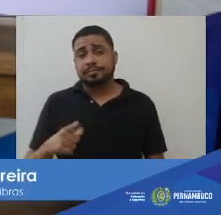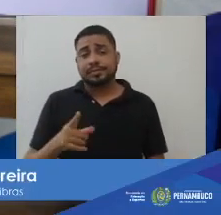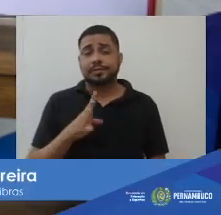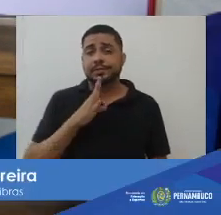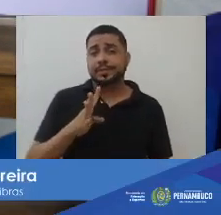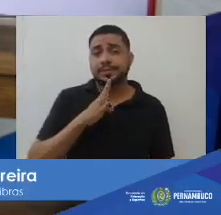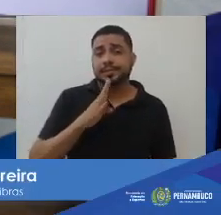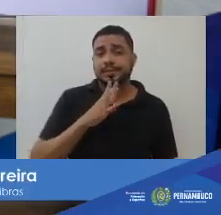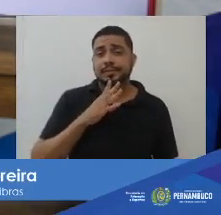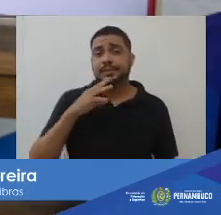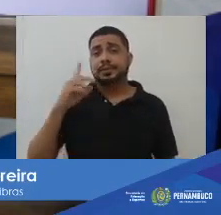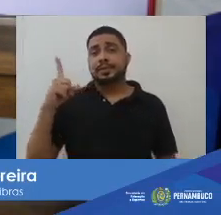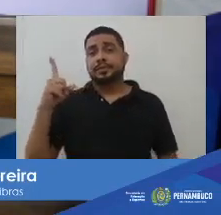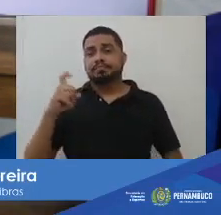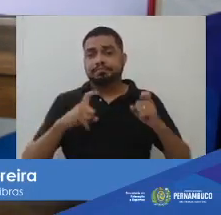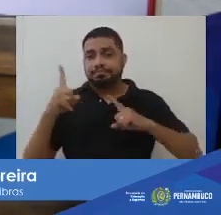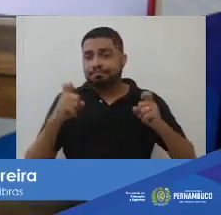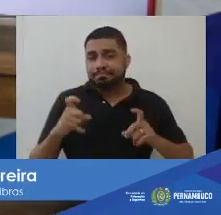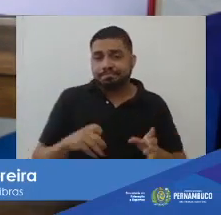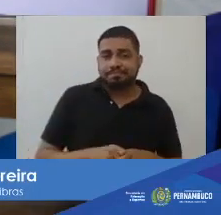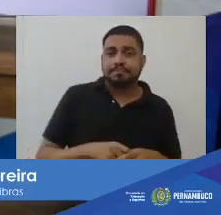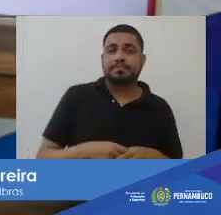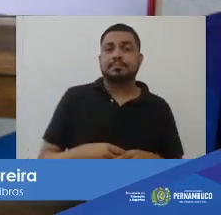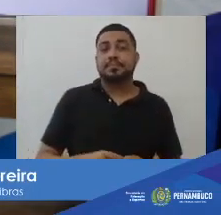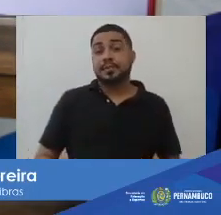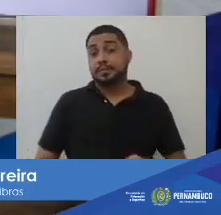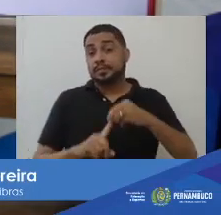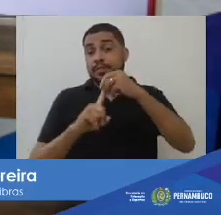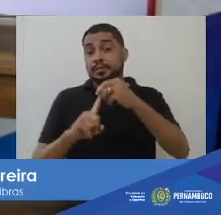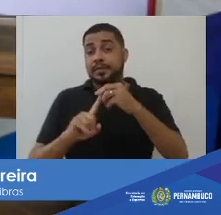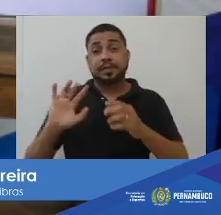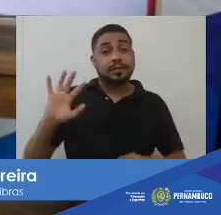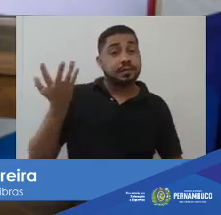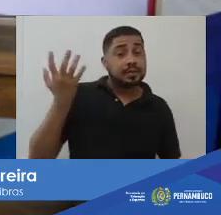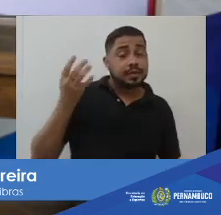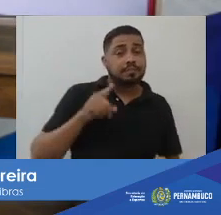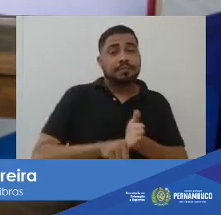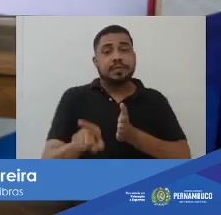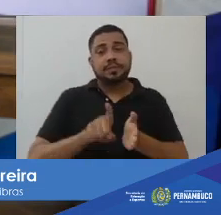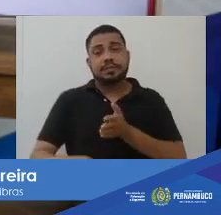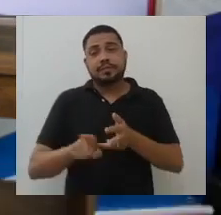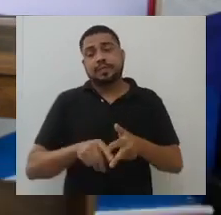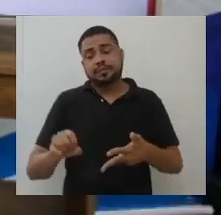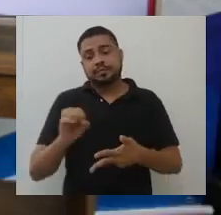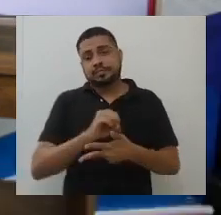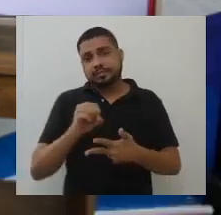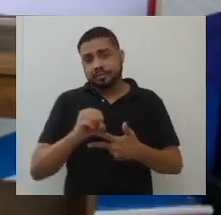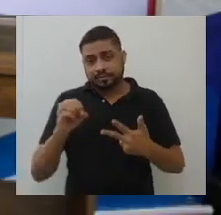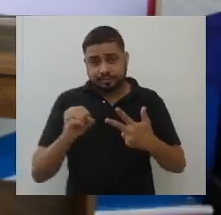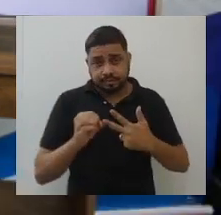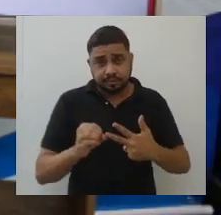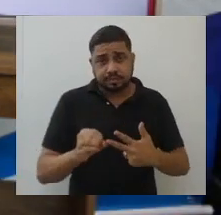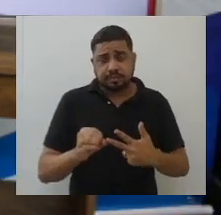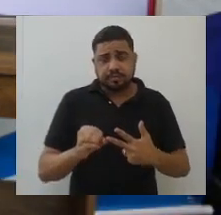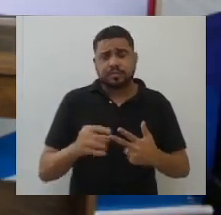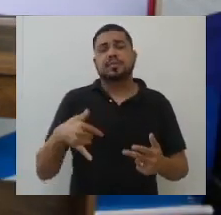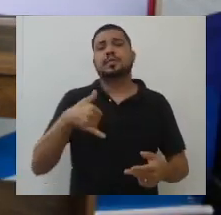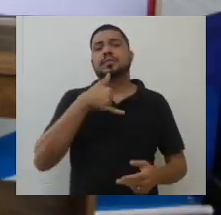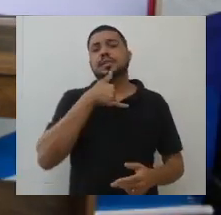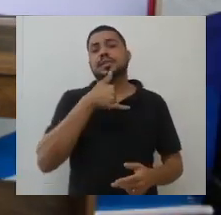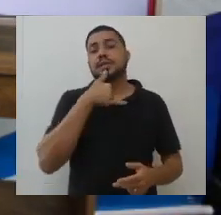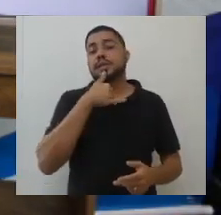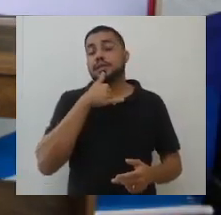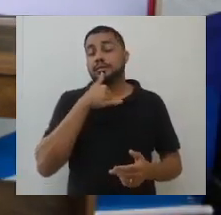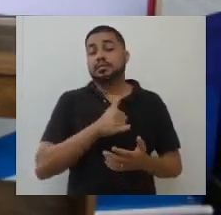pode se atrapalhar muito, principalmente na hora de resolver questões do Enem, por exemplo, de língua inglesa. Tá? Eu vou dar um exemplo